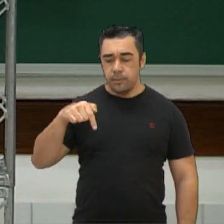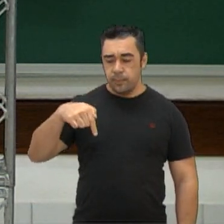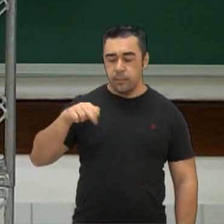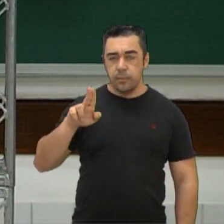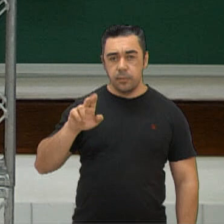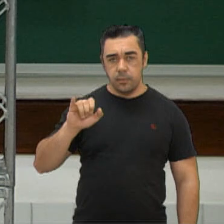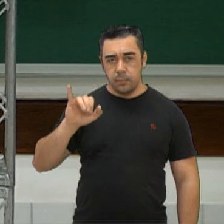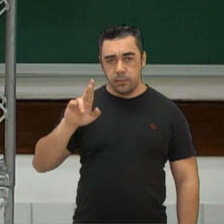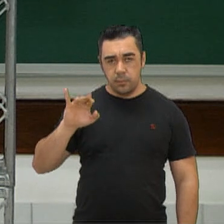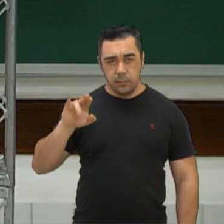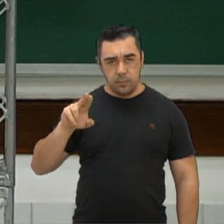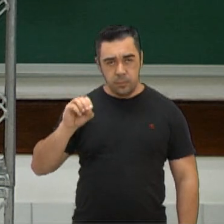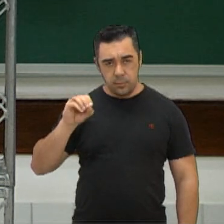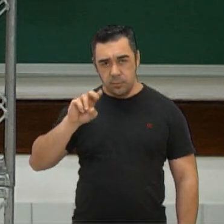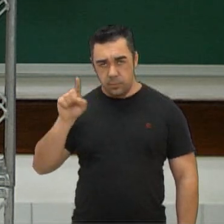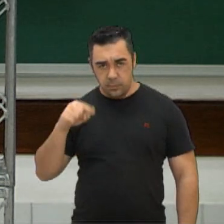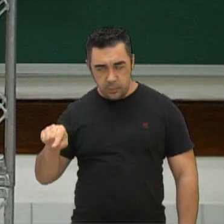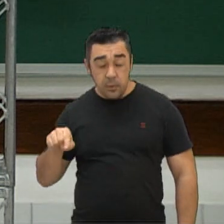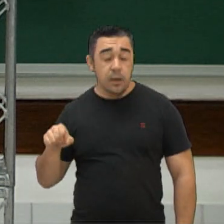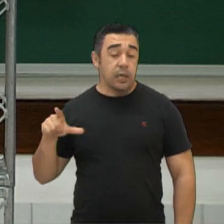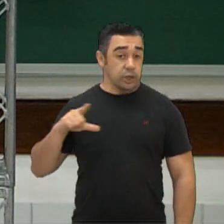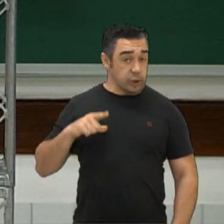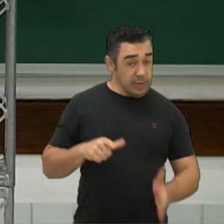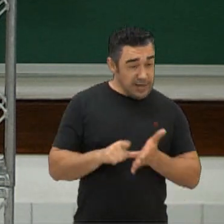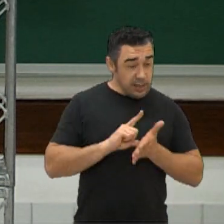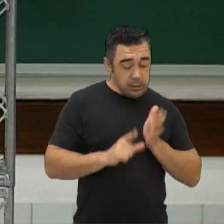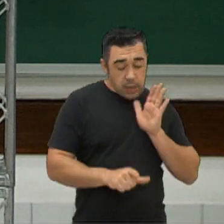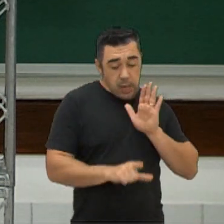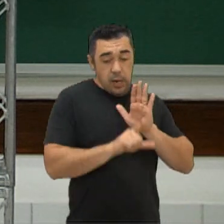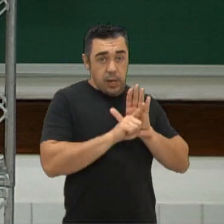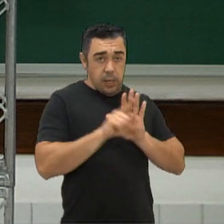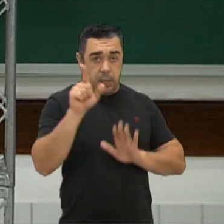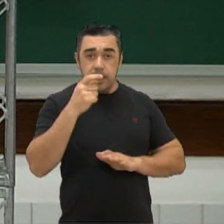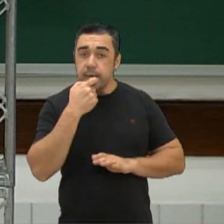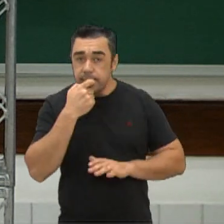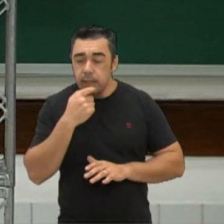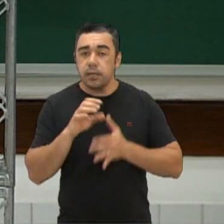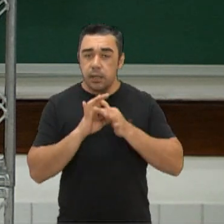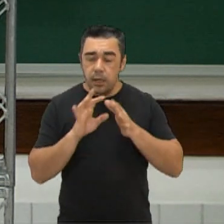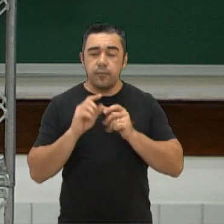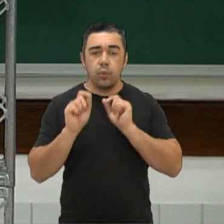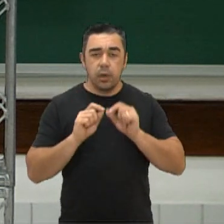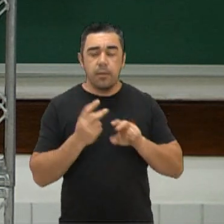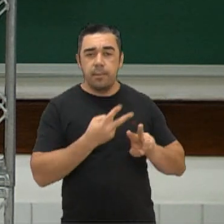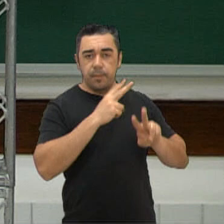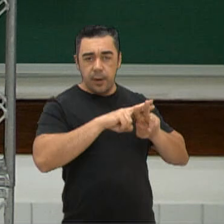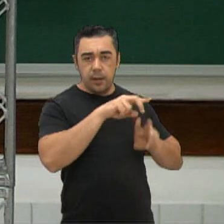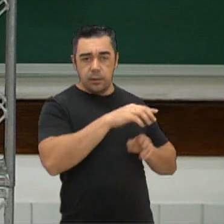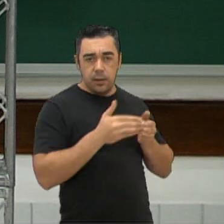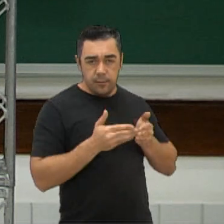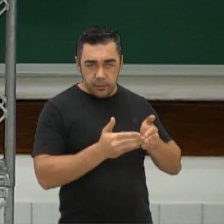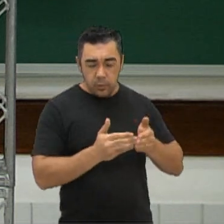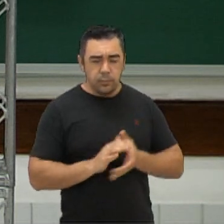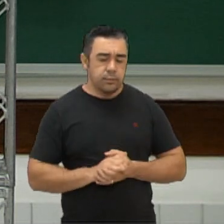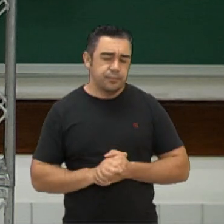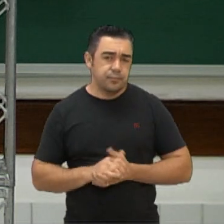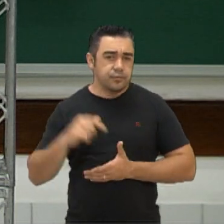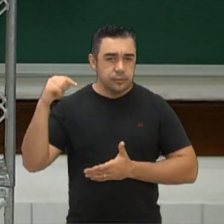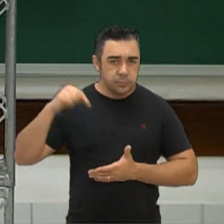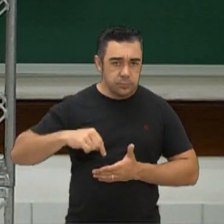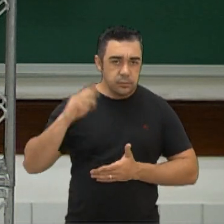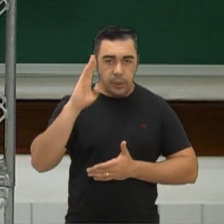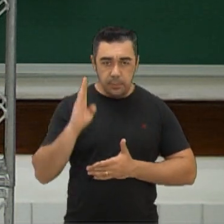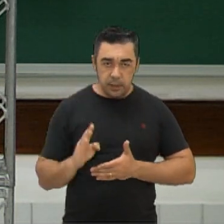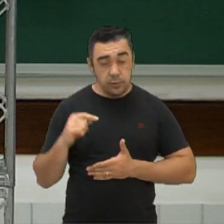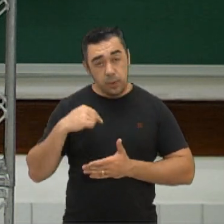que proibia o tráfico de escravo, dava o direito à Inglaterra de prender esses navios suspeitos de tráfico de escravos. Como nós éramos